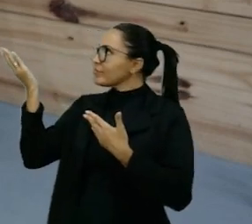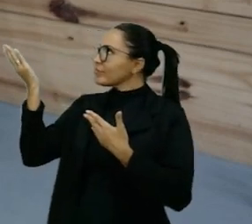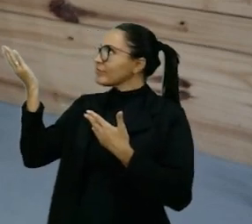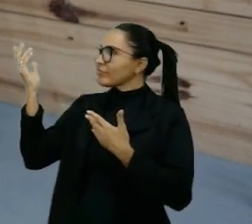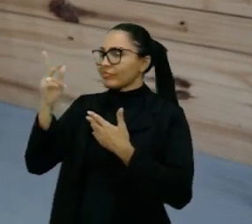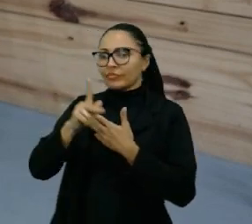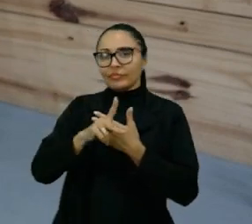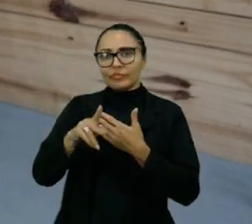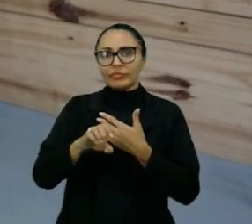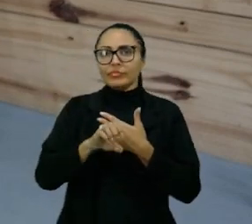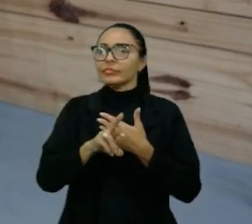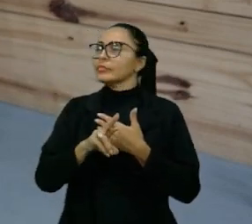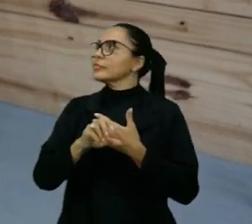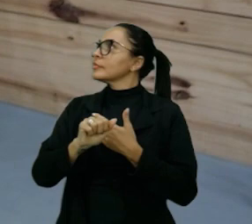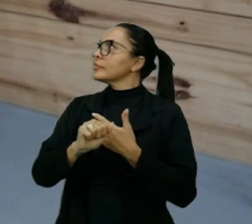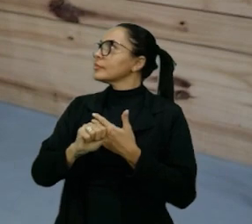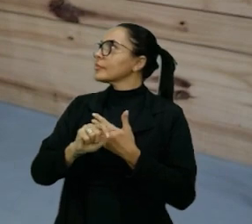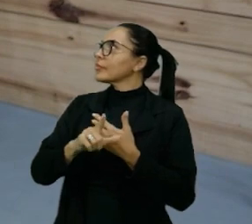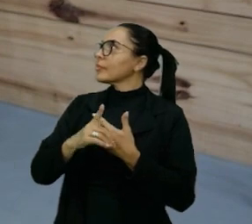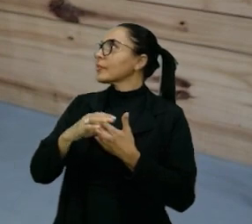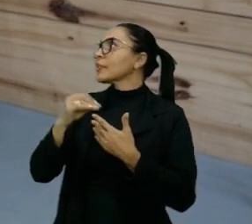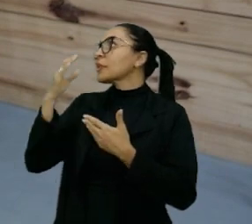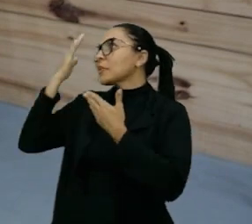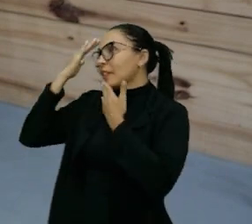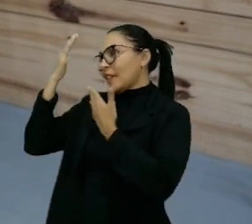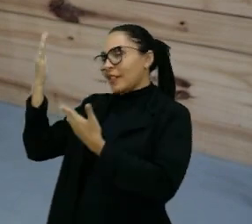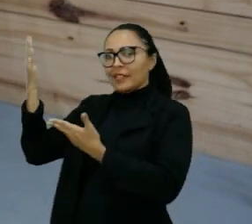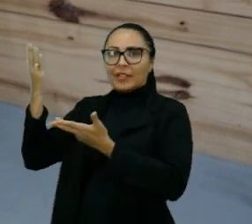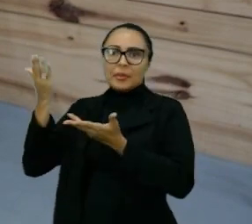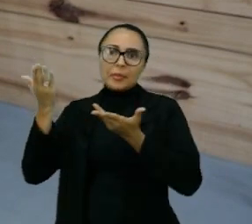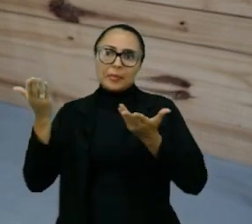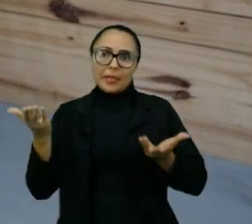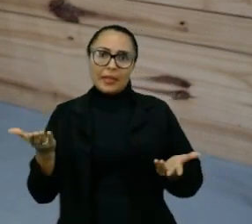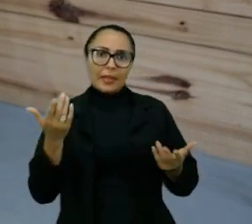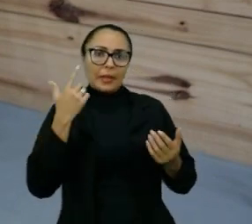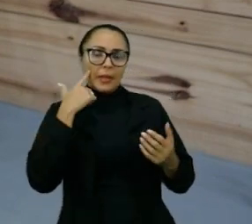professor Heraldo pela contribuição, né, pela